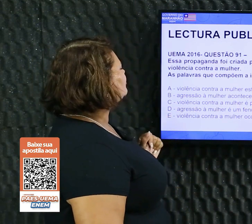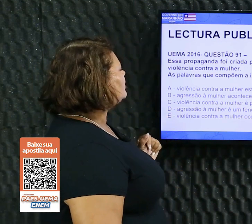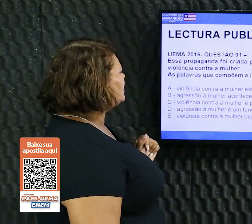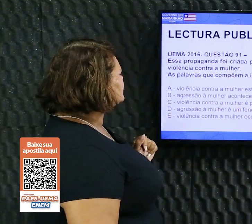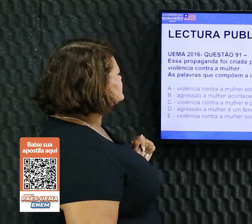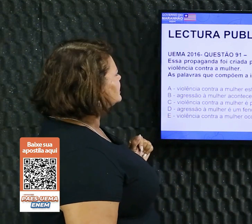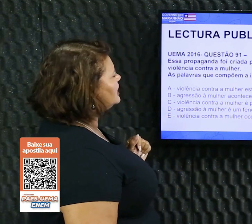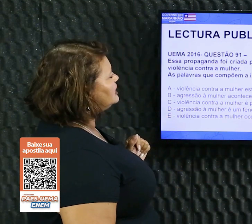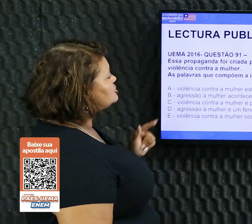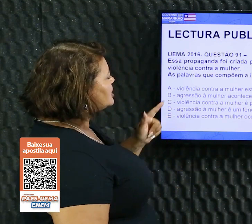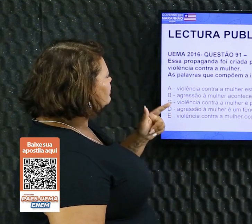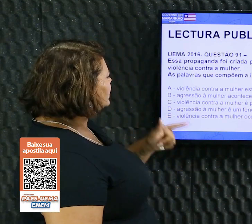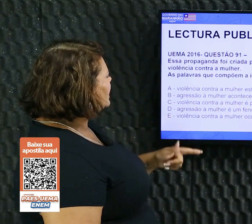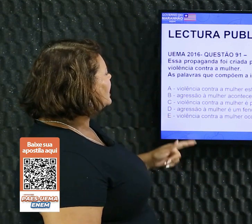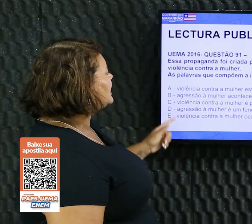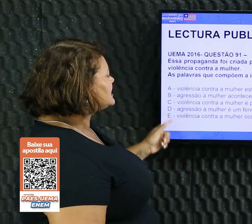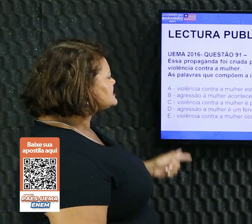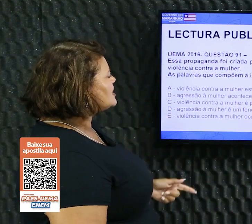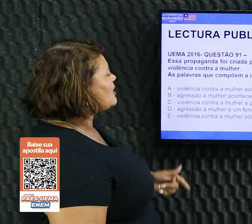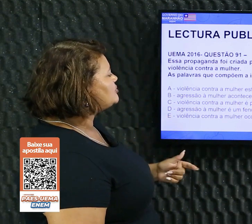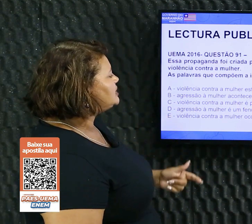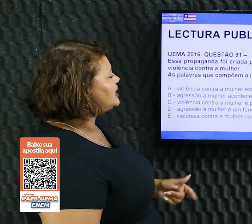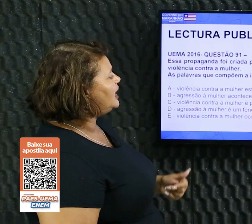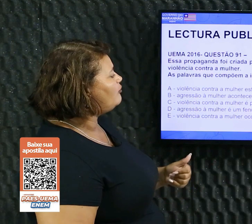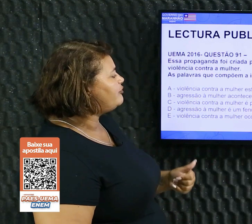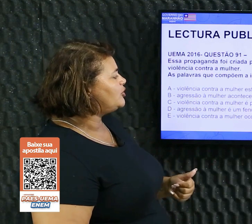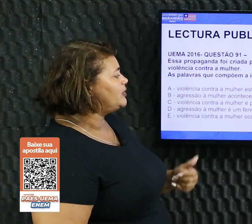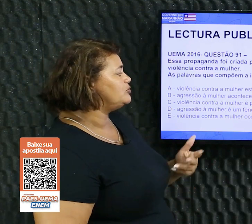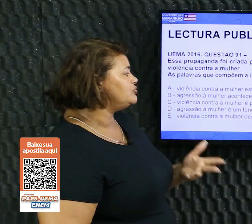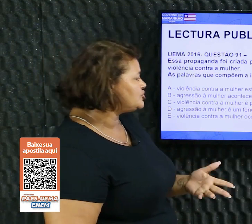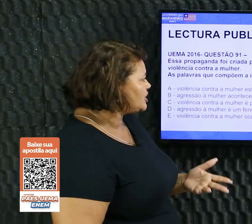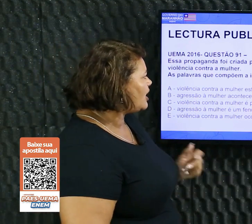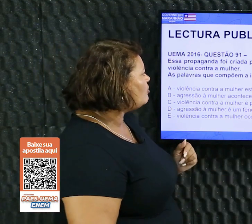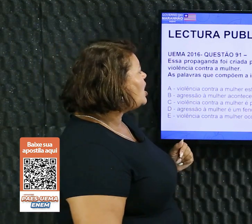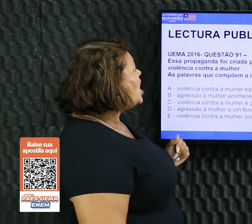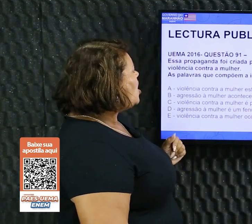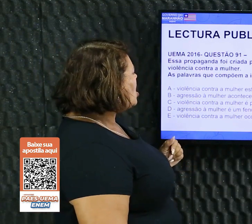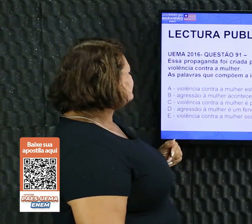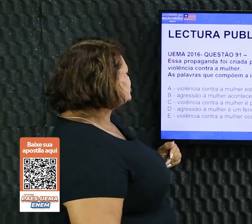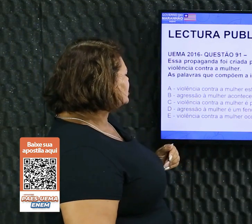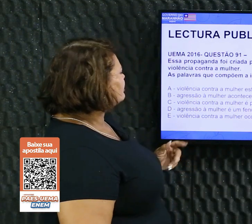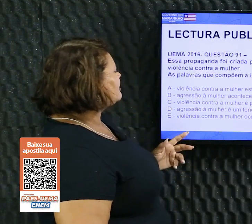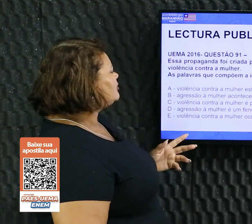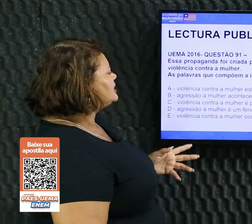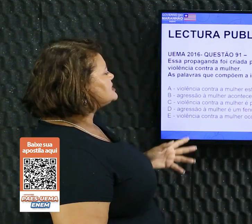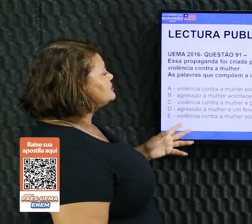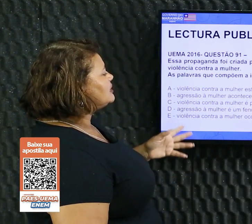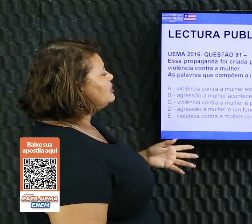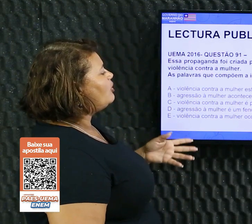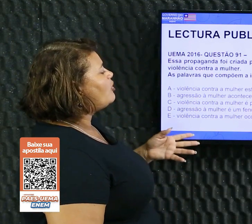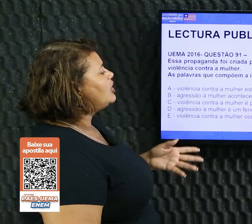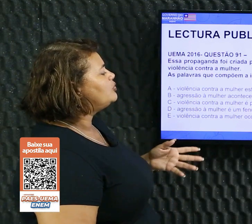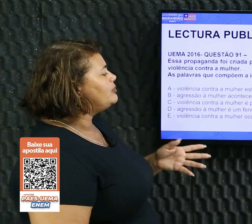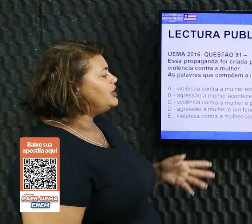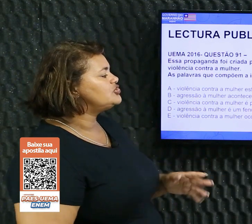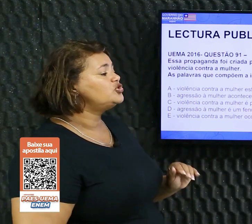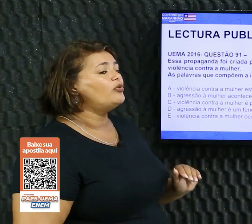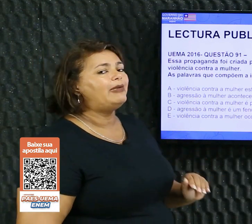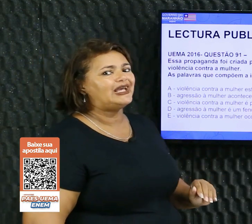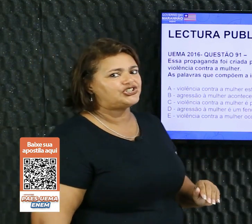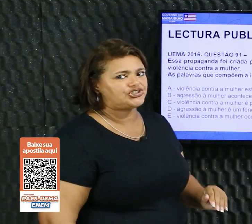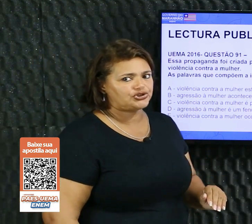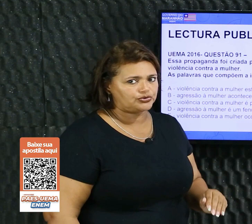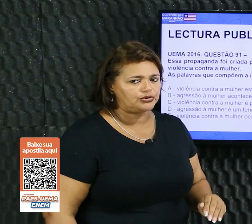indicam que a agressão à mulher é um fenômeno mundial, ou indicam que a violência contra a mulher ocorre no